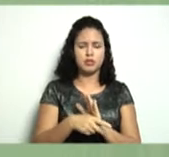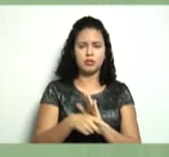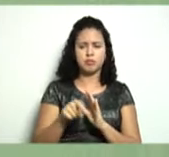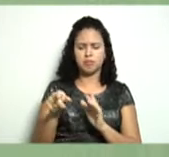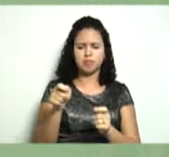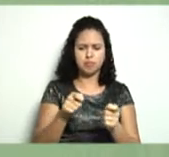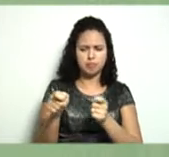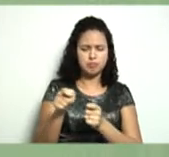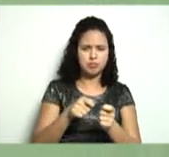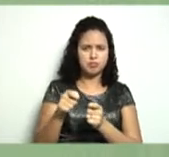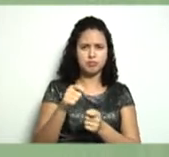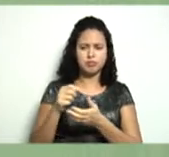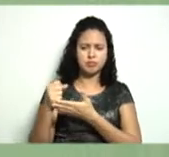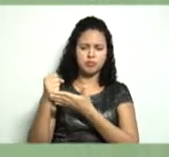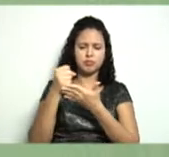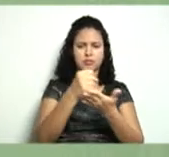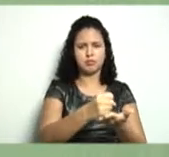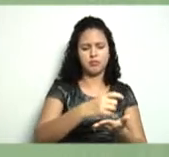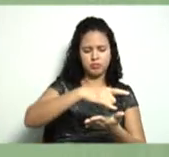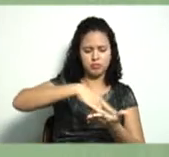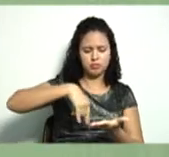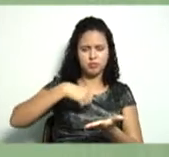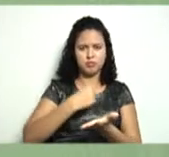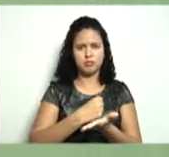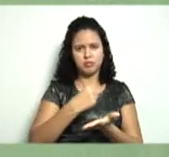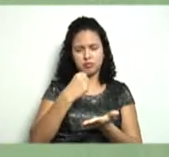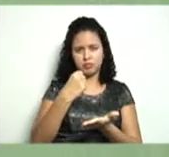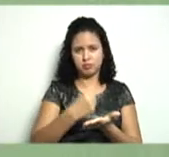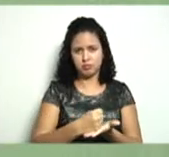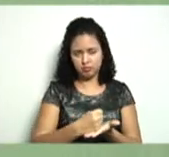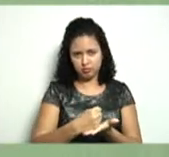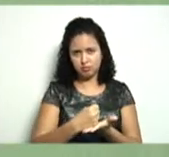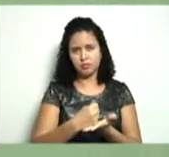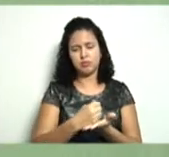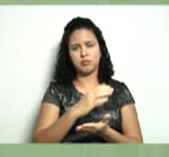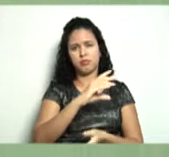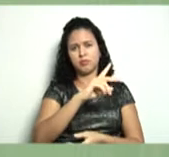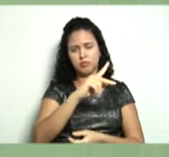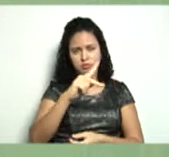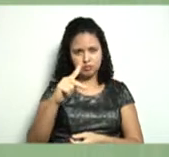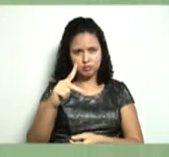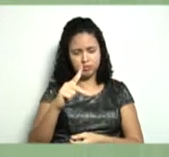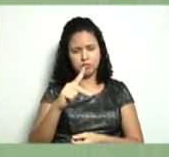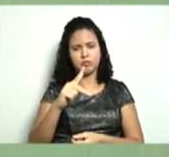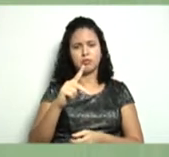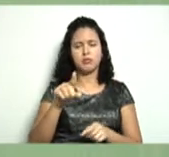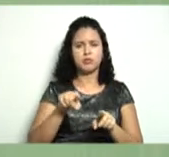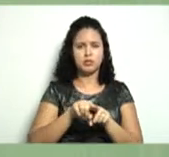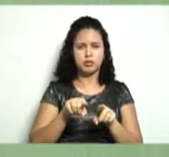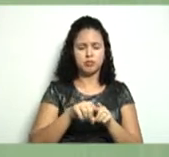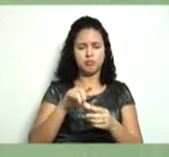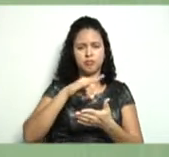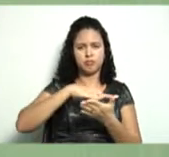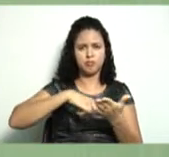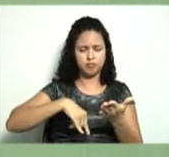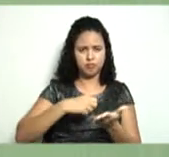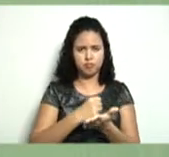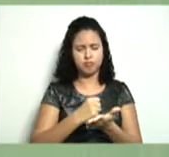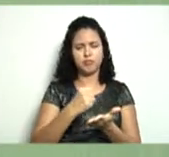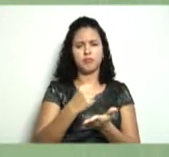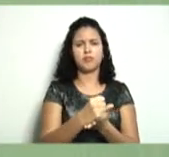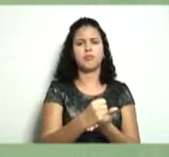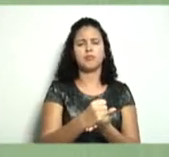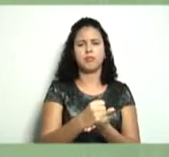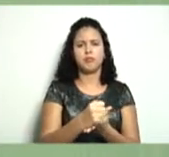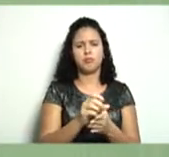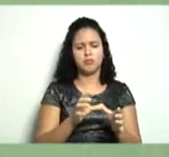devolverá, devidamente autenticadas, 2 vias à cooperativa, acompanhadas de documento dirigido à